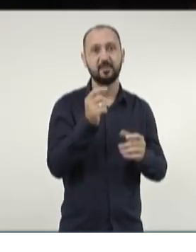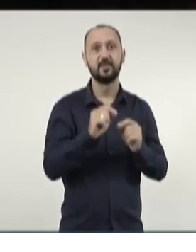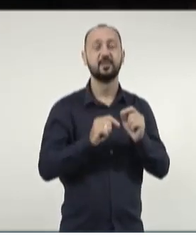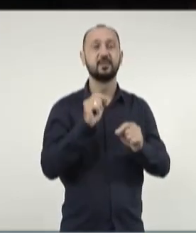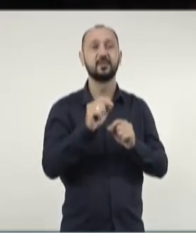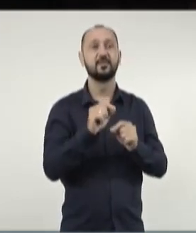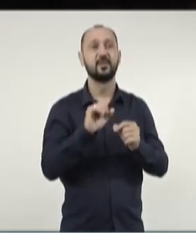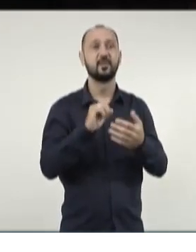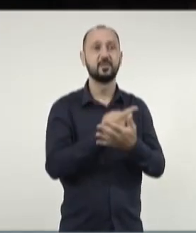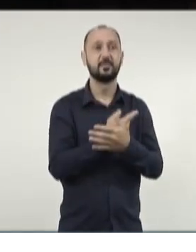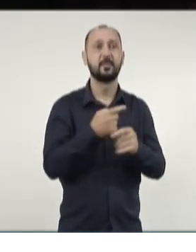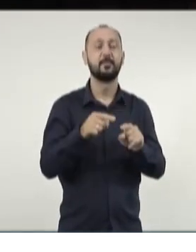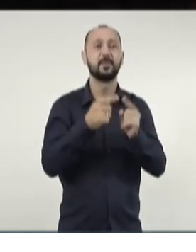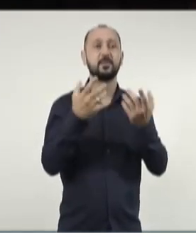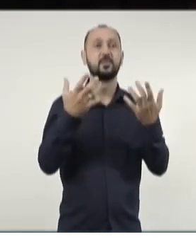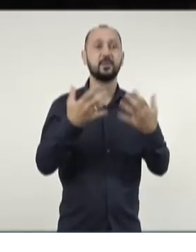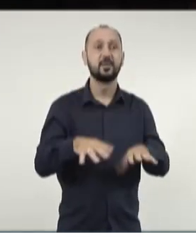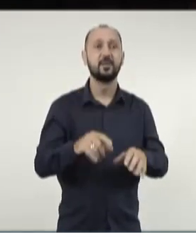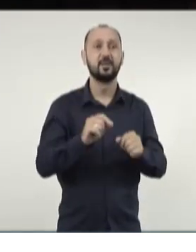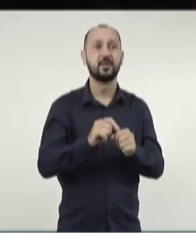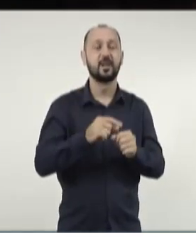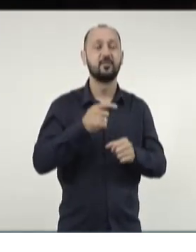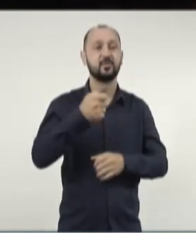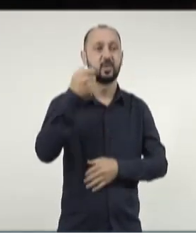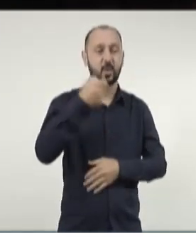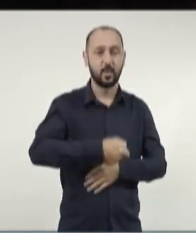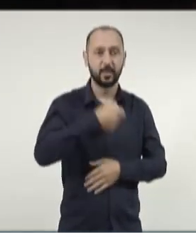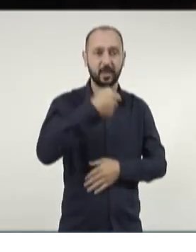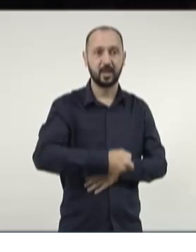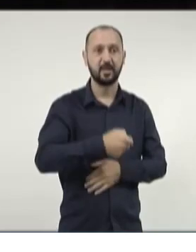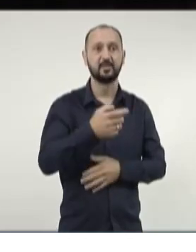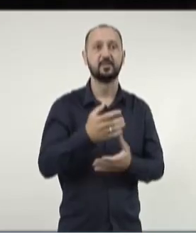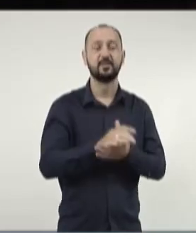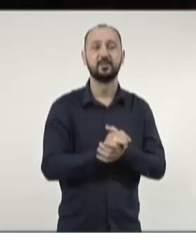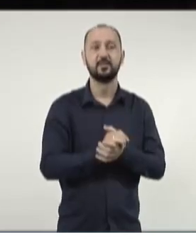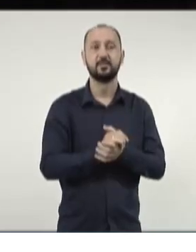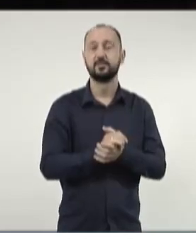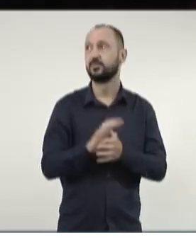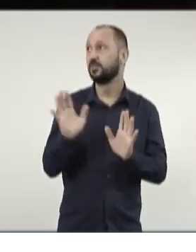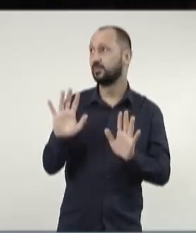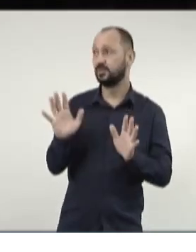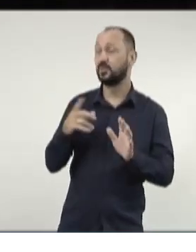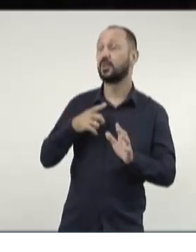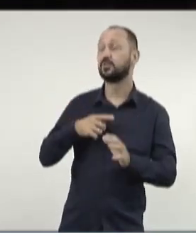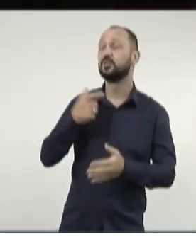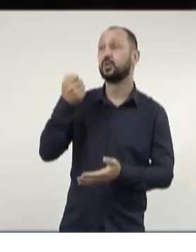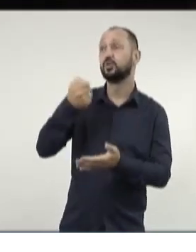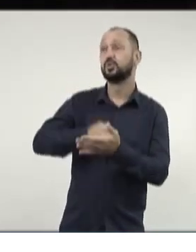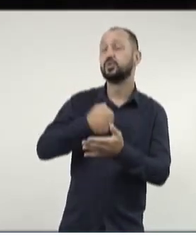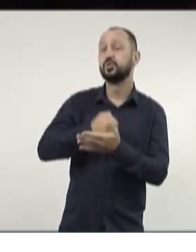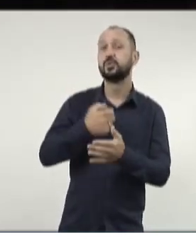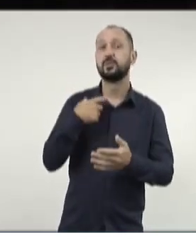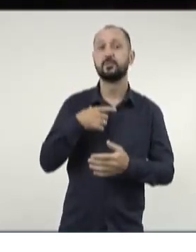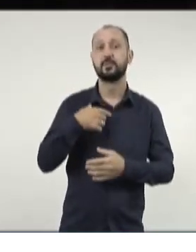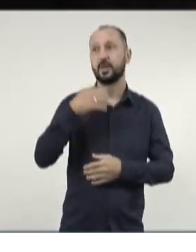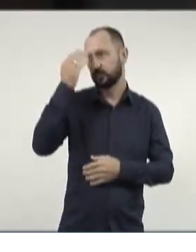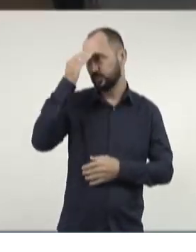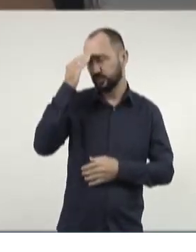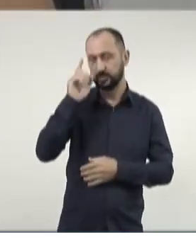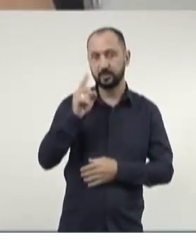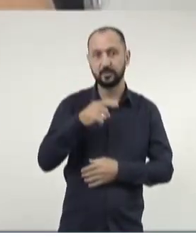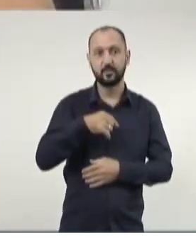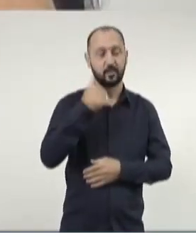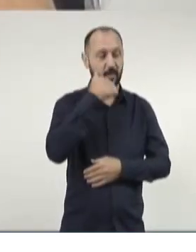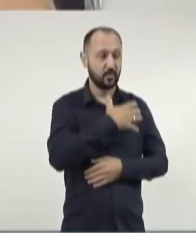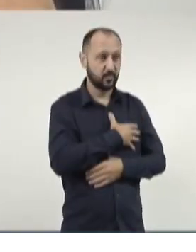que isso, mas eu não gostaria que ela fosse obrigada. Ela tem todo o direito. Então, eu falei assim, a senhora entende? A